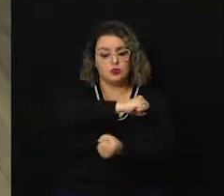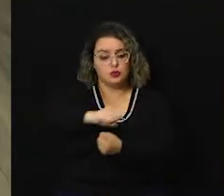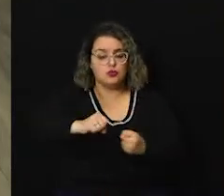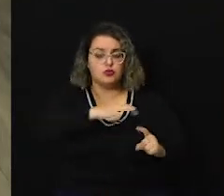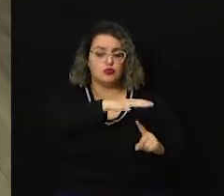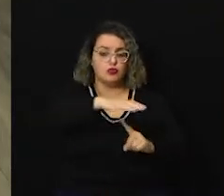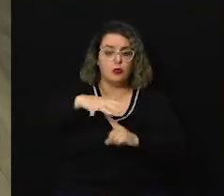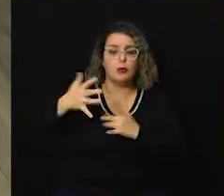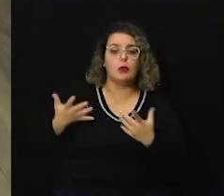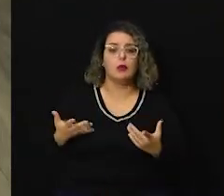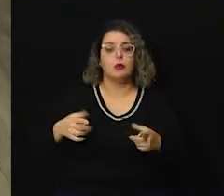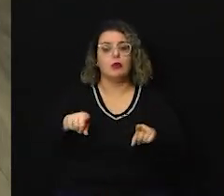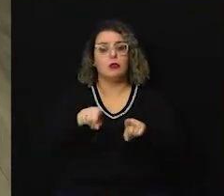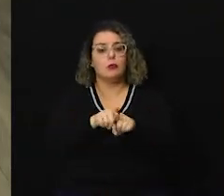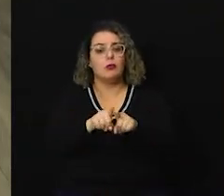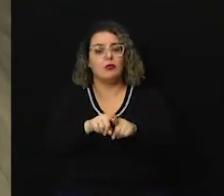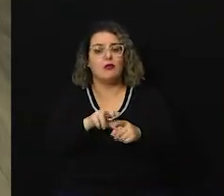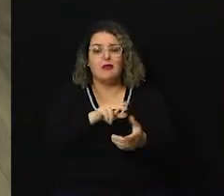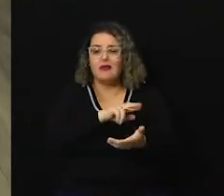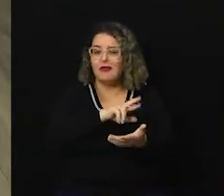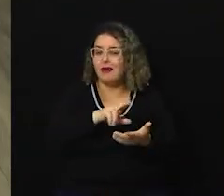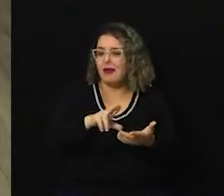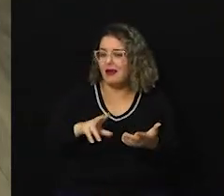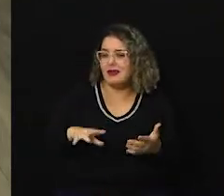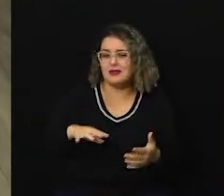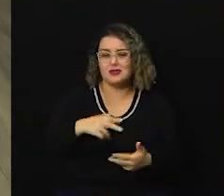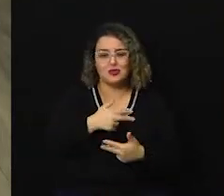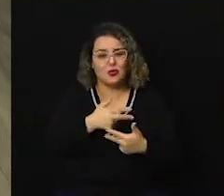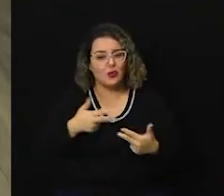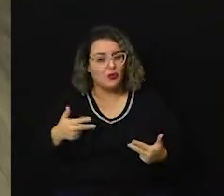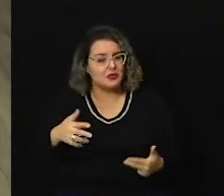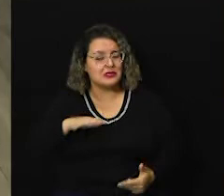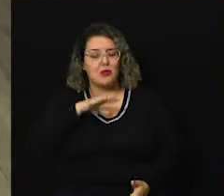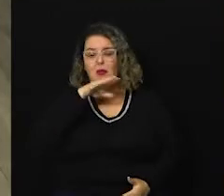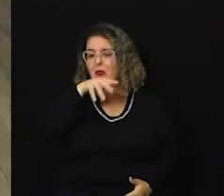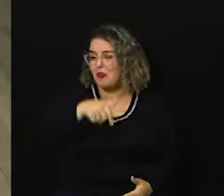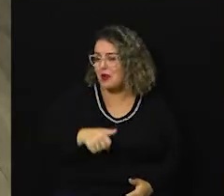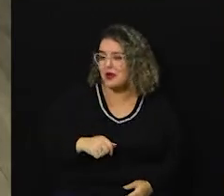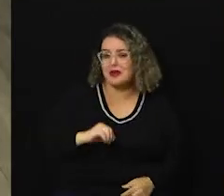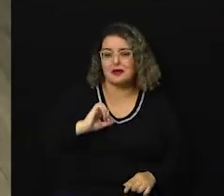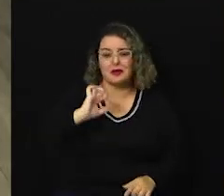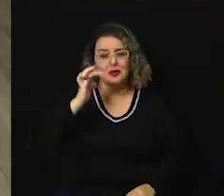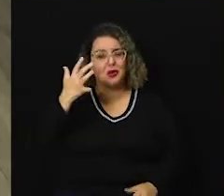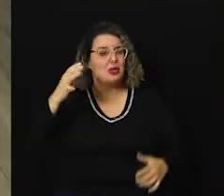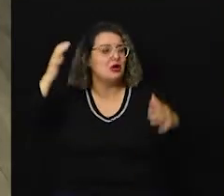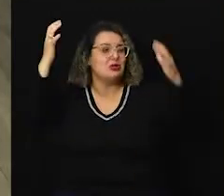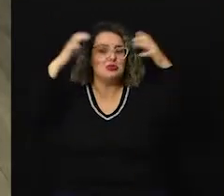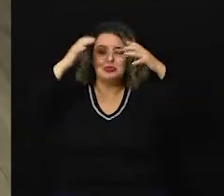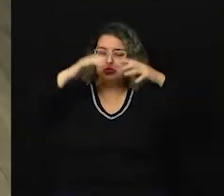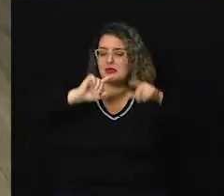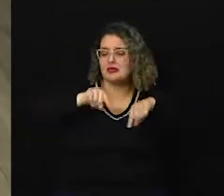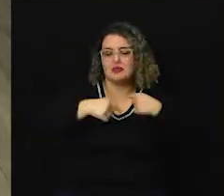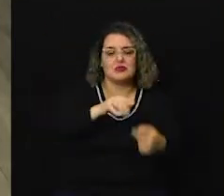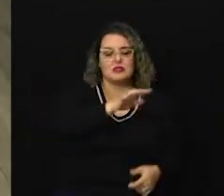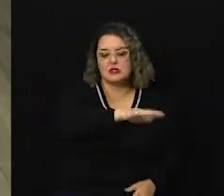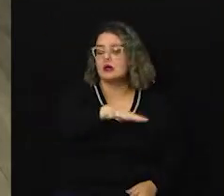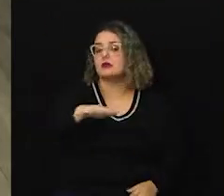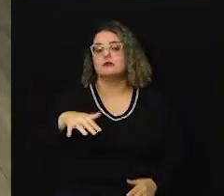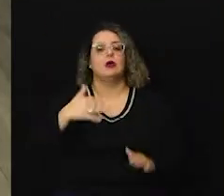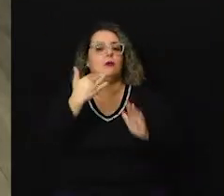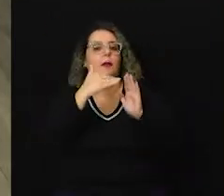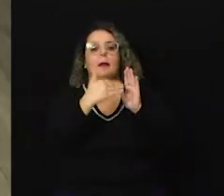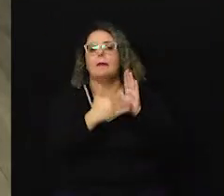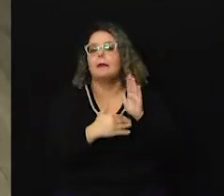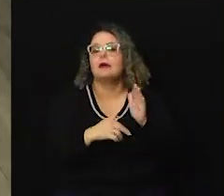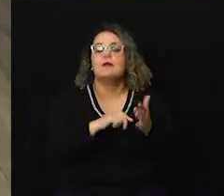tantos tantas catástrofes Que acontecerão tantas de instruções em outras áreas também nessa chuva enfim a gente poderia